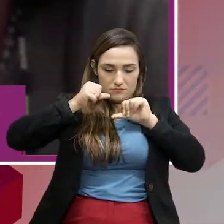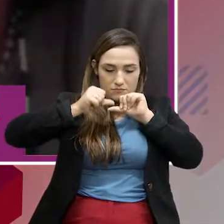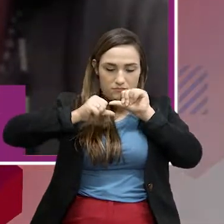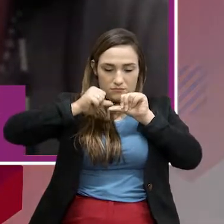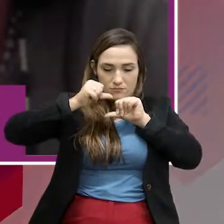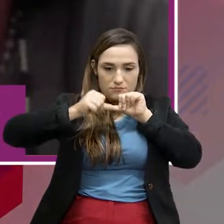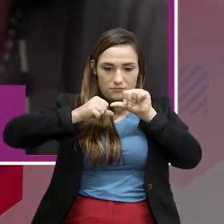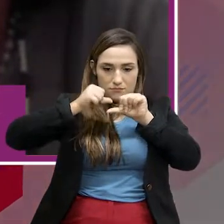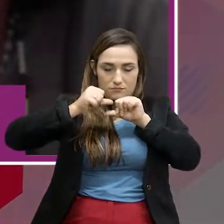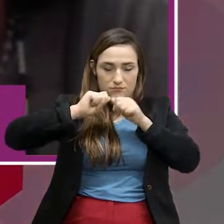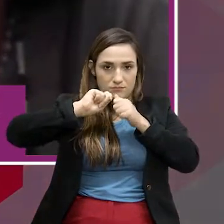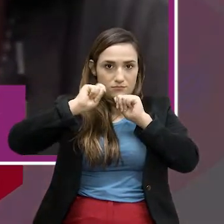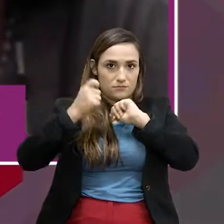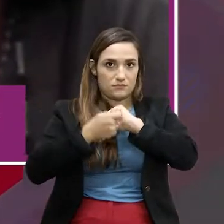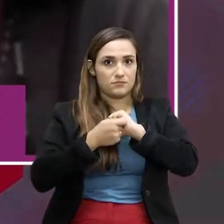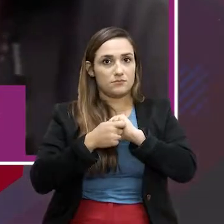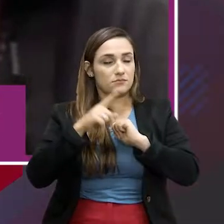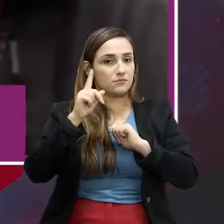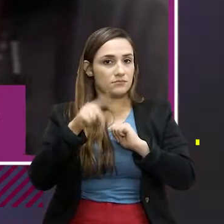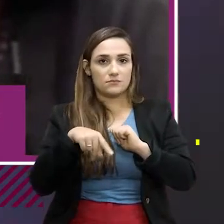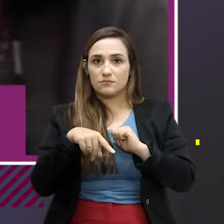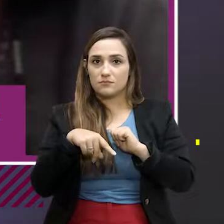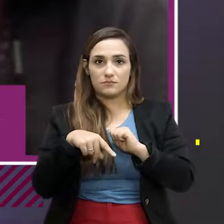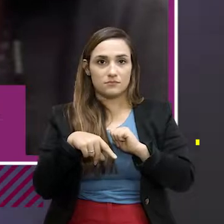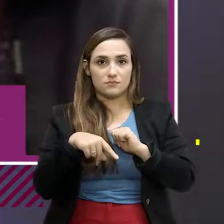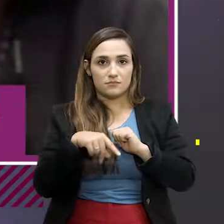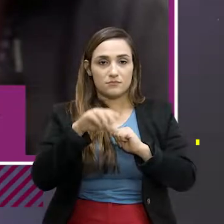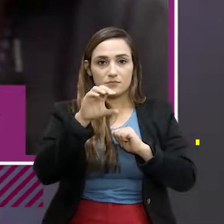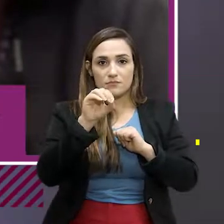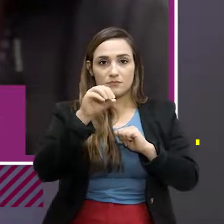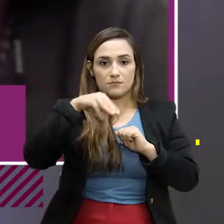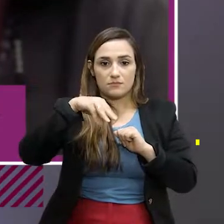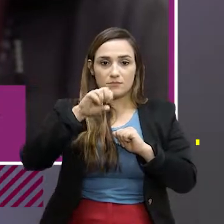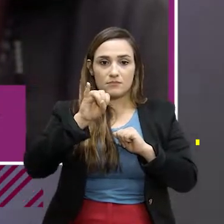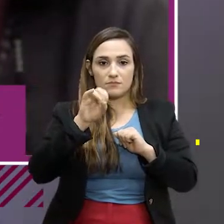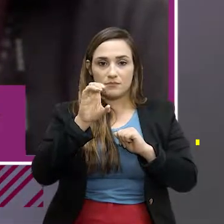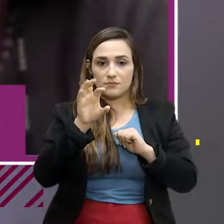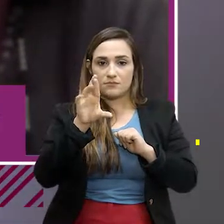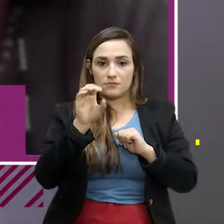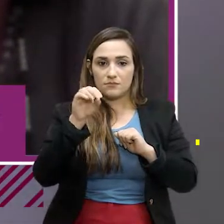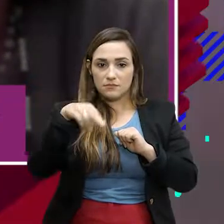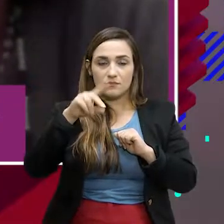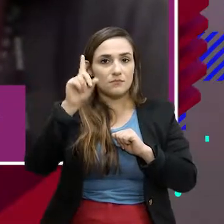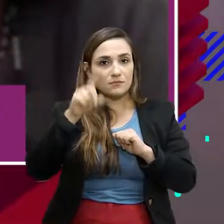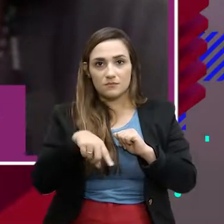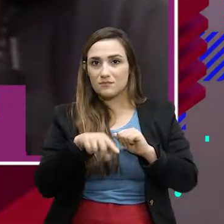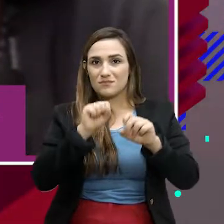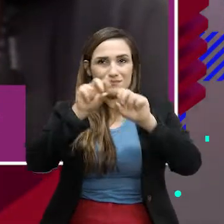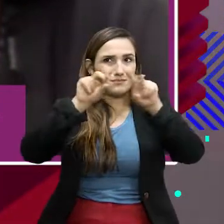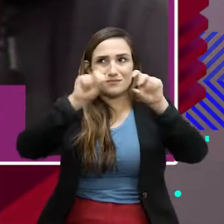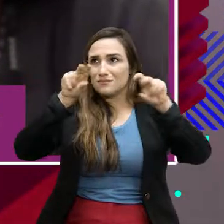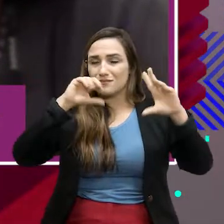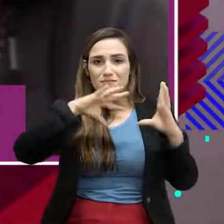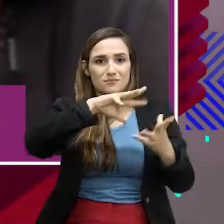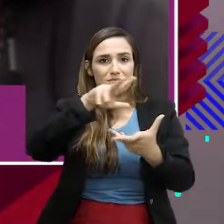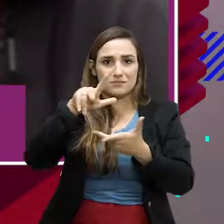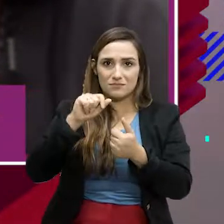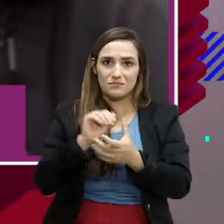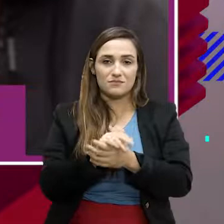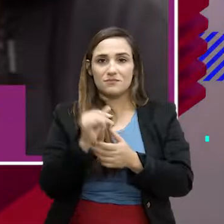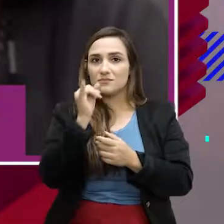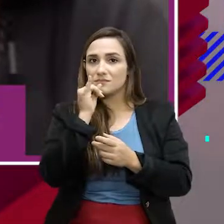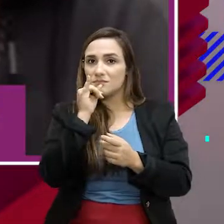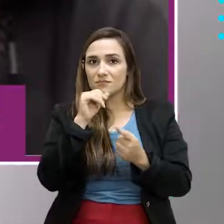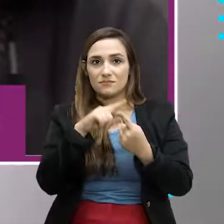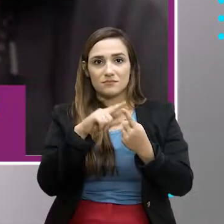se estabeleceu. Em 3 meses, ela é a variante dominante do mundo inteiro. Nós assistimos às outras variações do